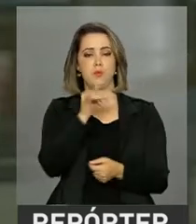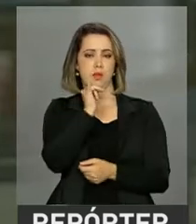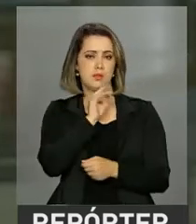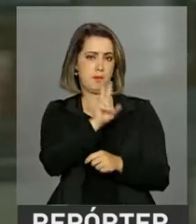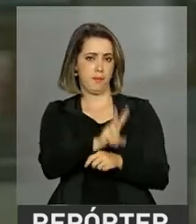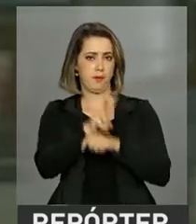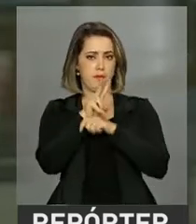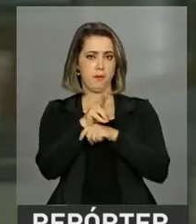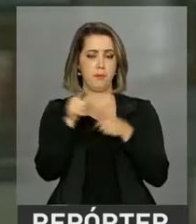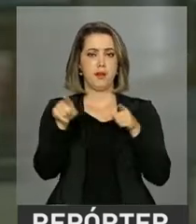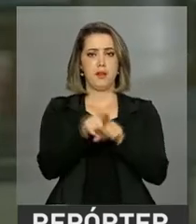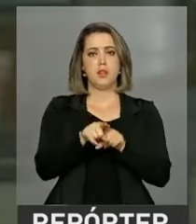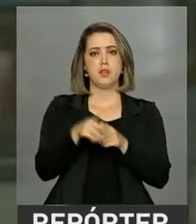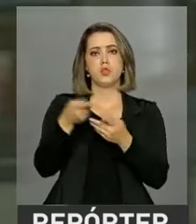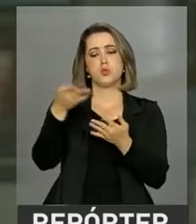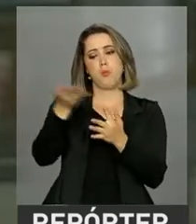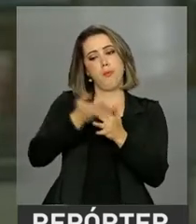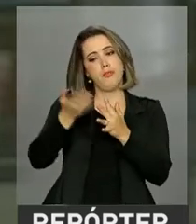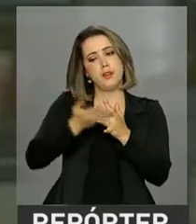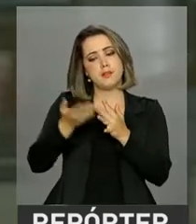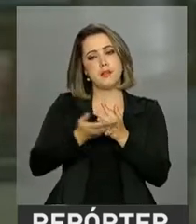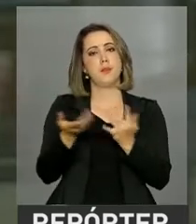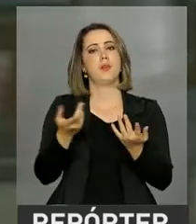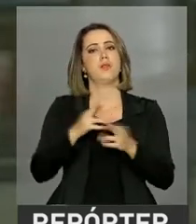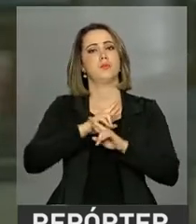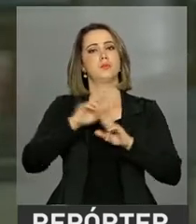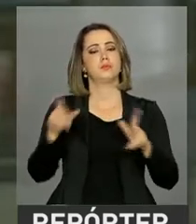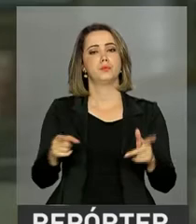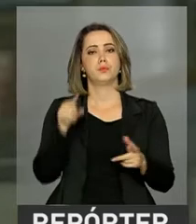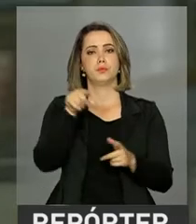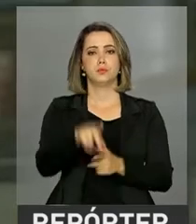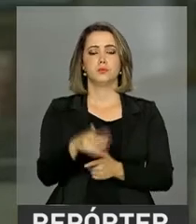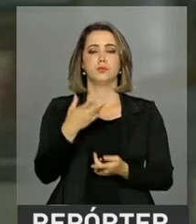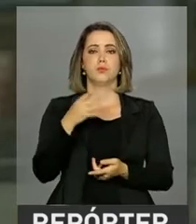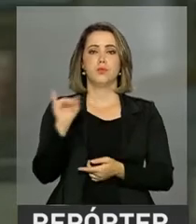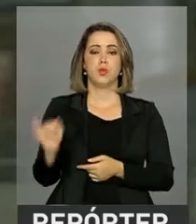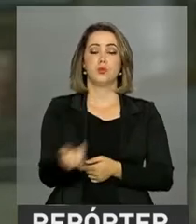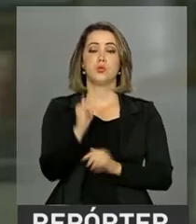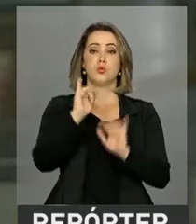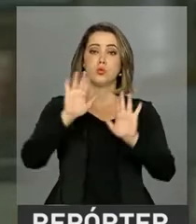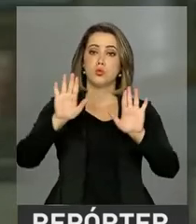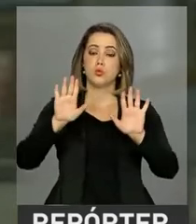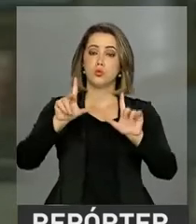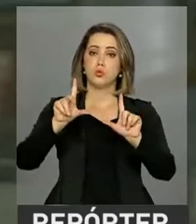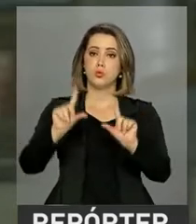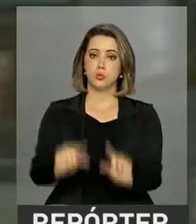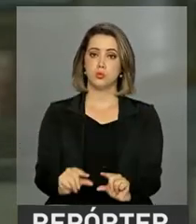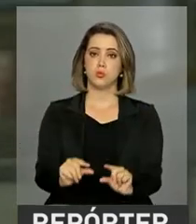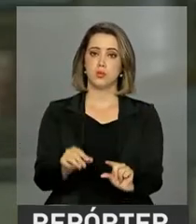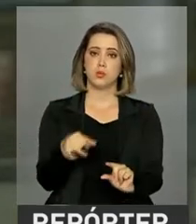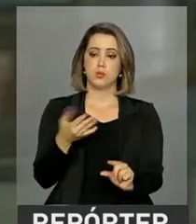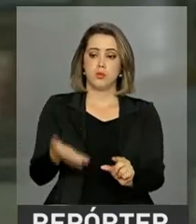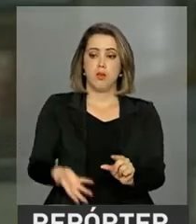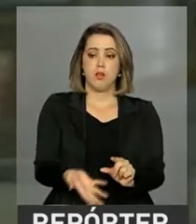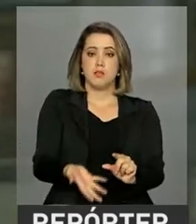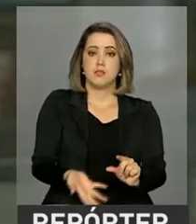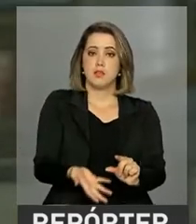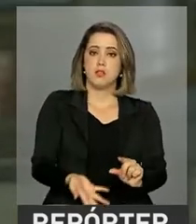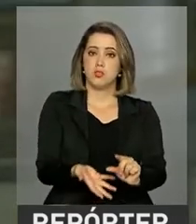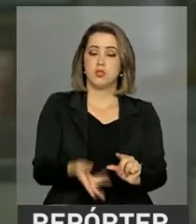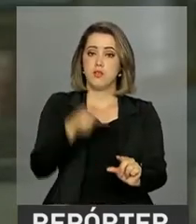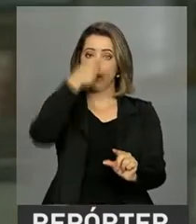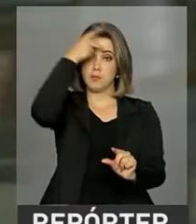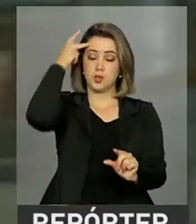quanto para a concessão de crédito por conta disso juros menores tendem a incentivar